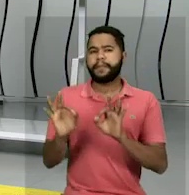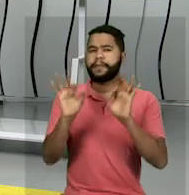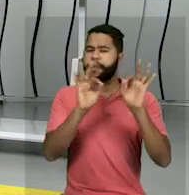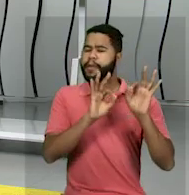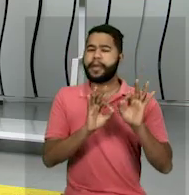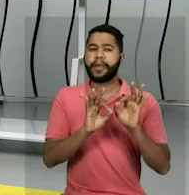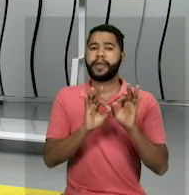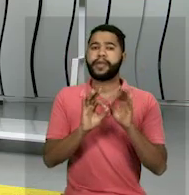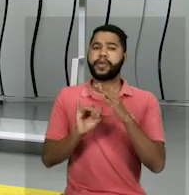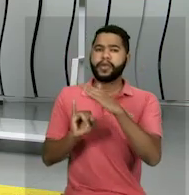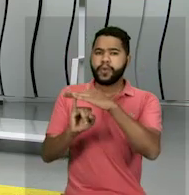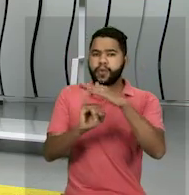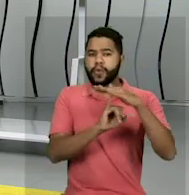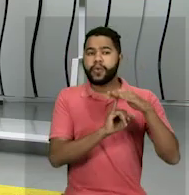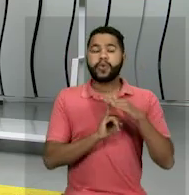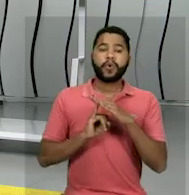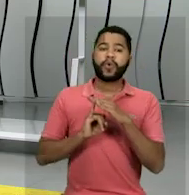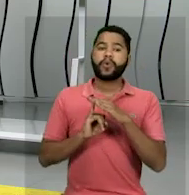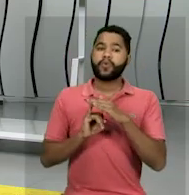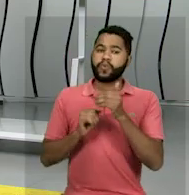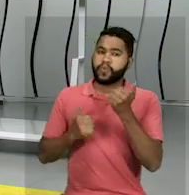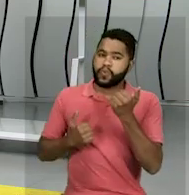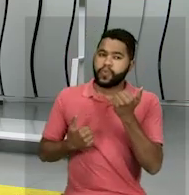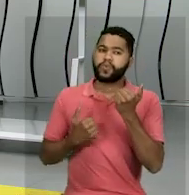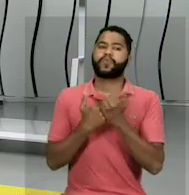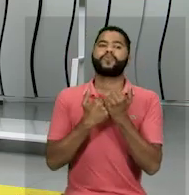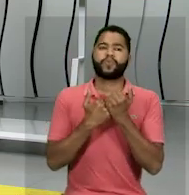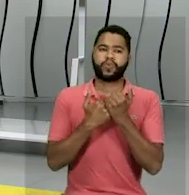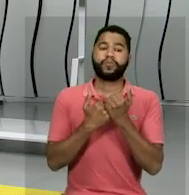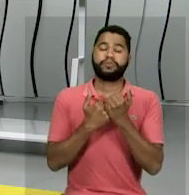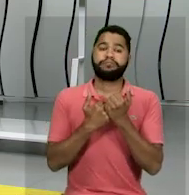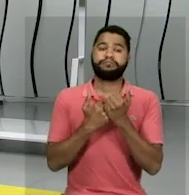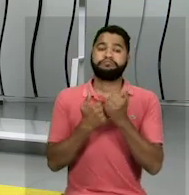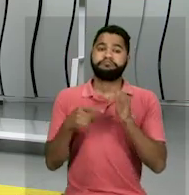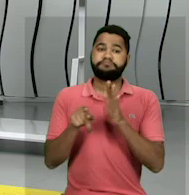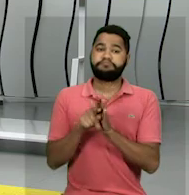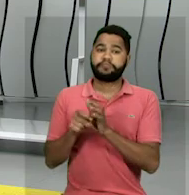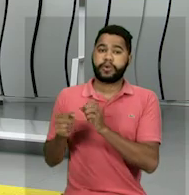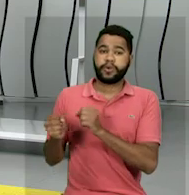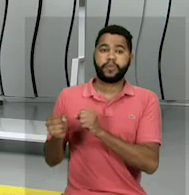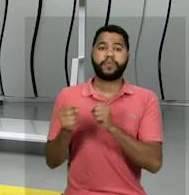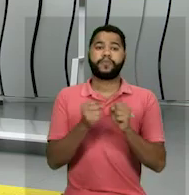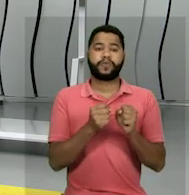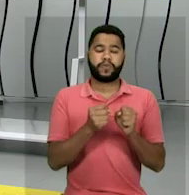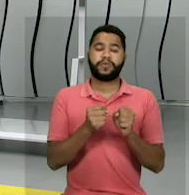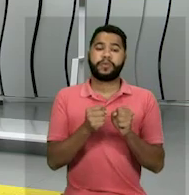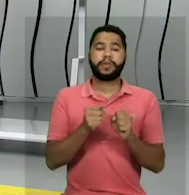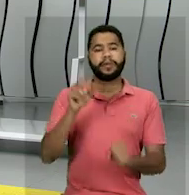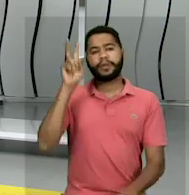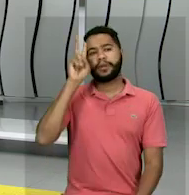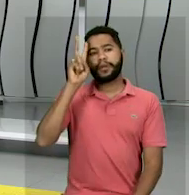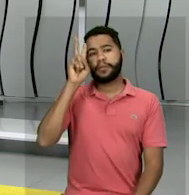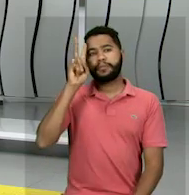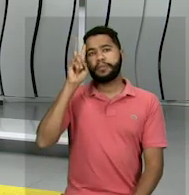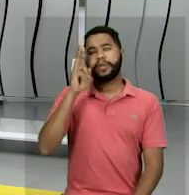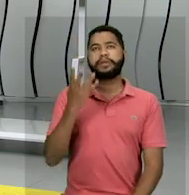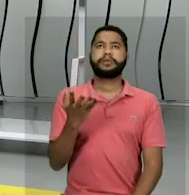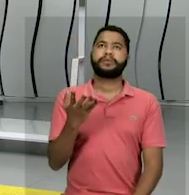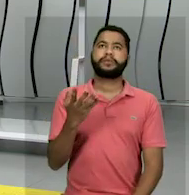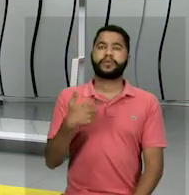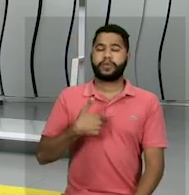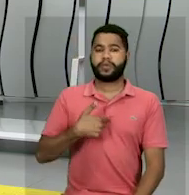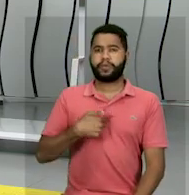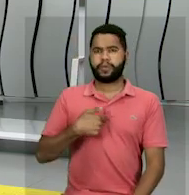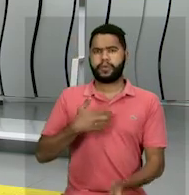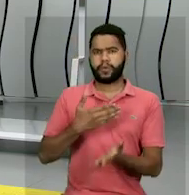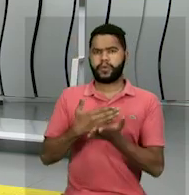organismos, instituições que vão dar sustentação a esse poder do executivo aí. Lembrando que Vargas ele sobe ao poder